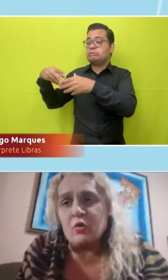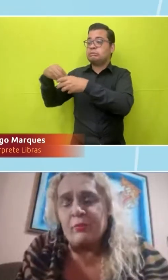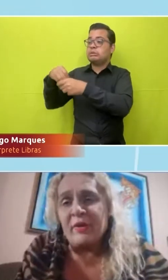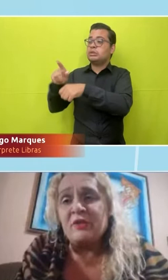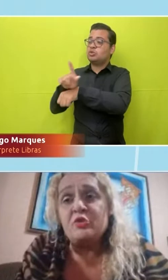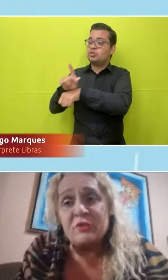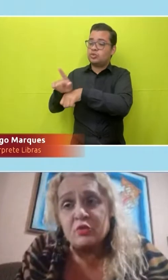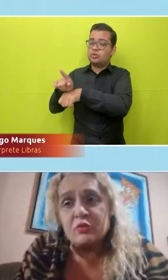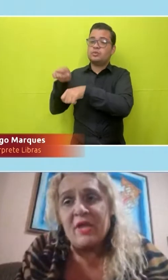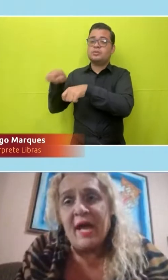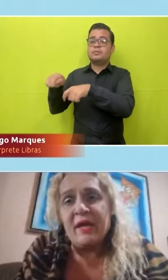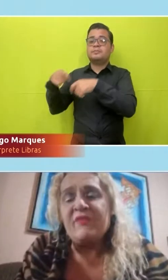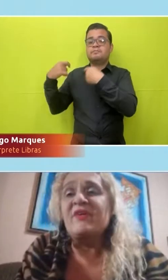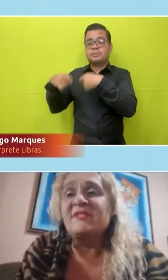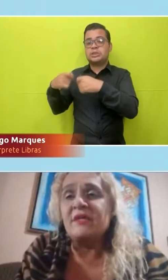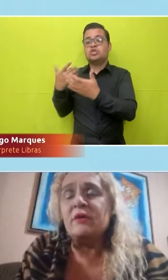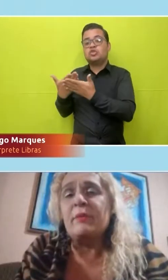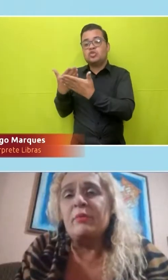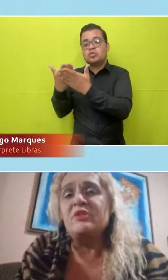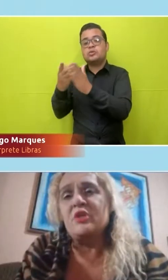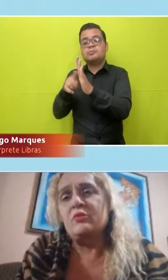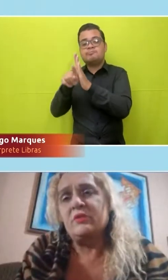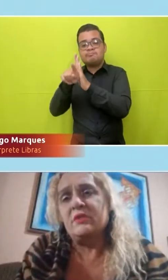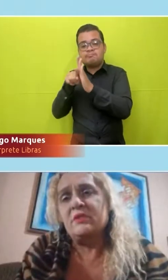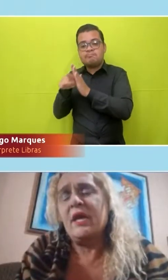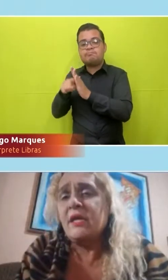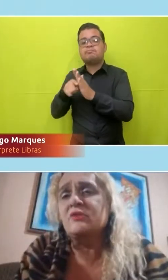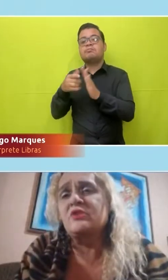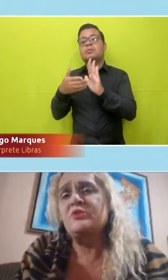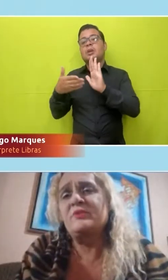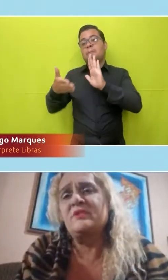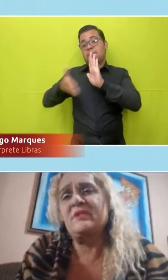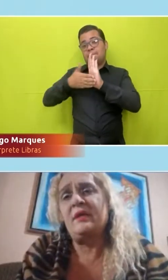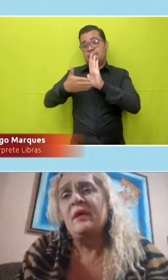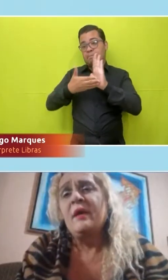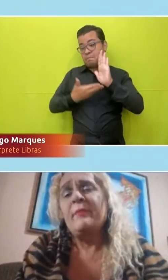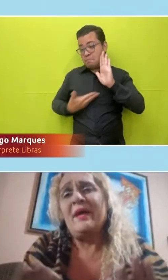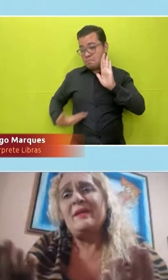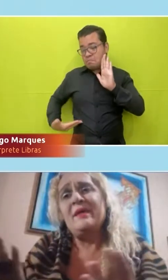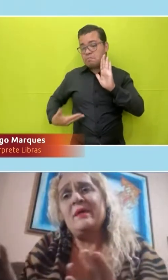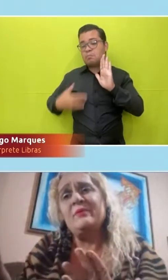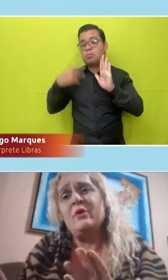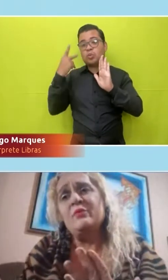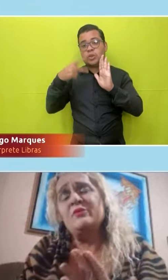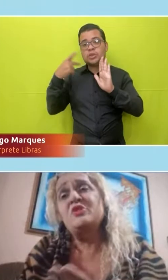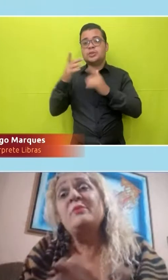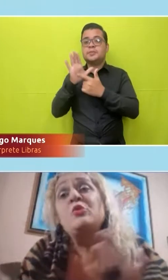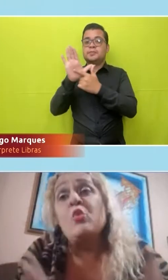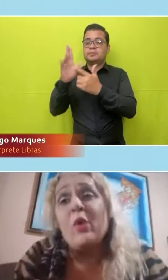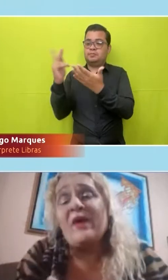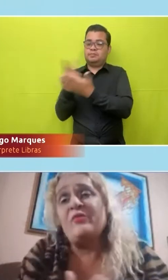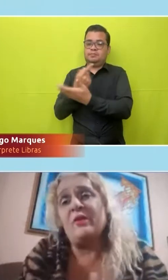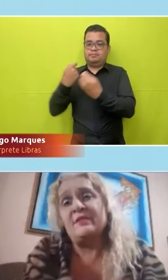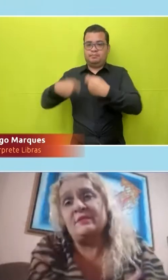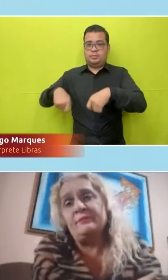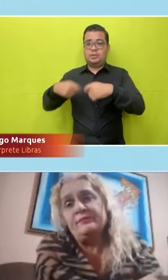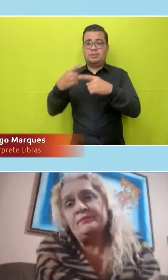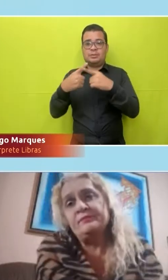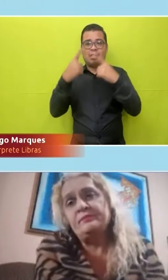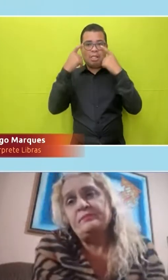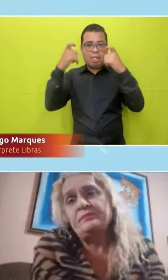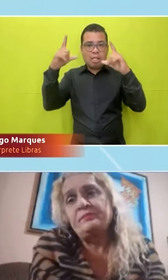esses compêndios, estudar e fazer com que a política aconteça. É isso que a gente precisa, para que não diminua a